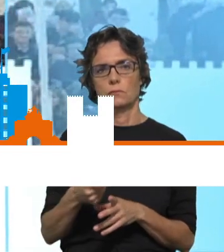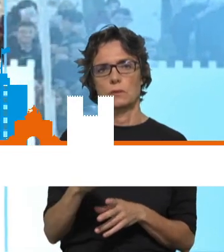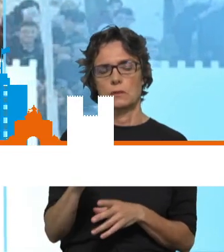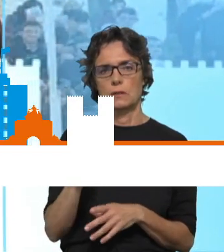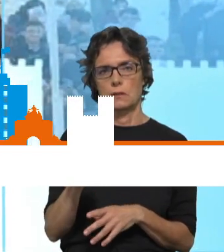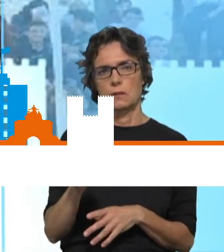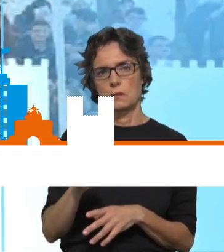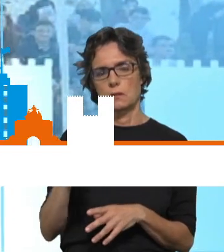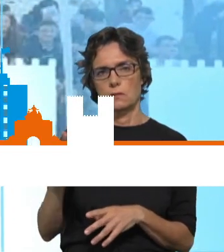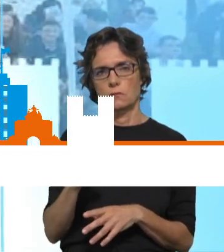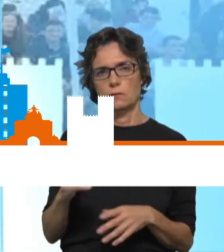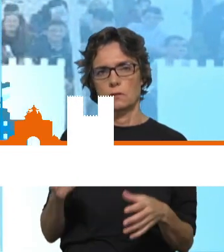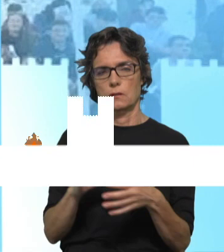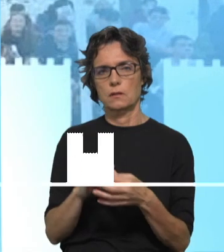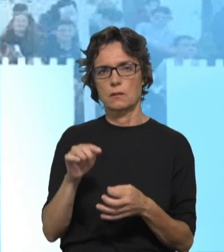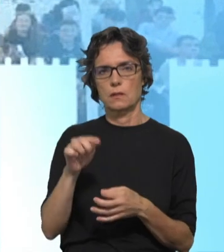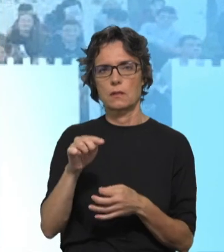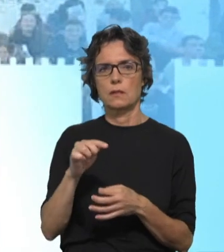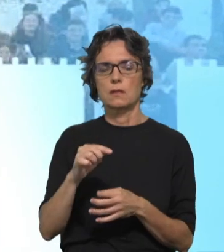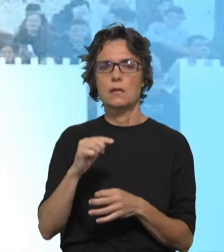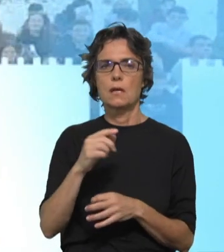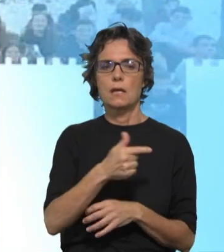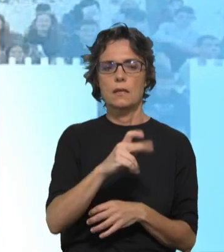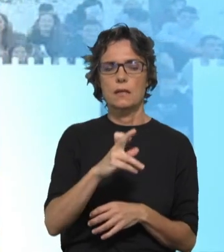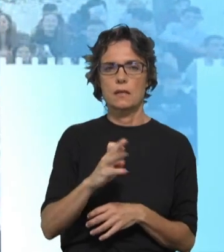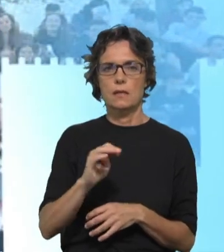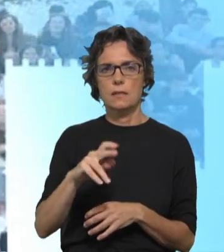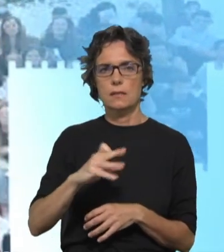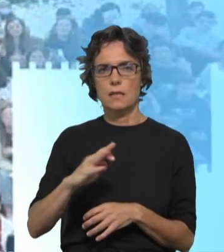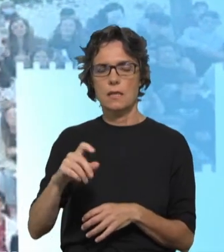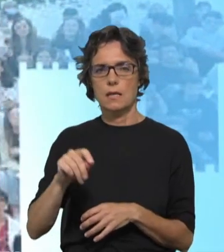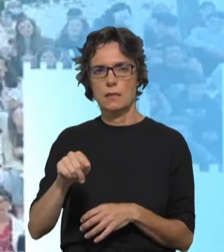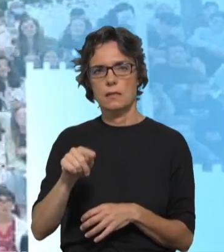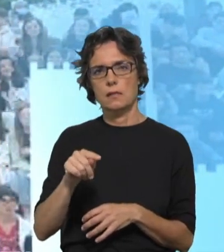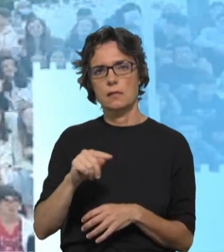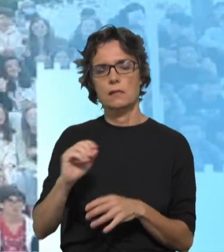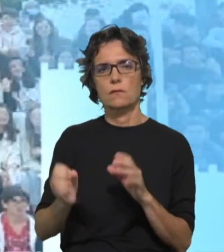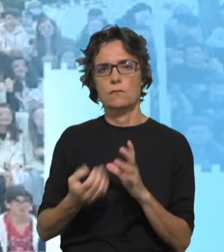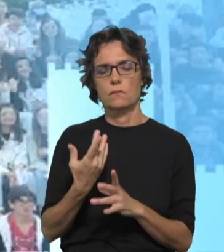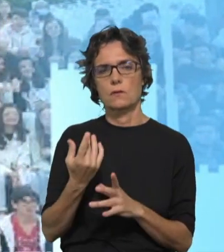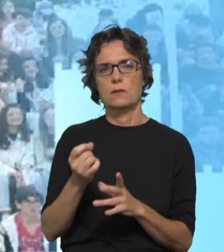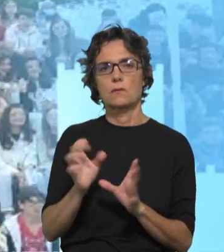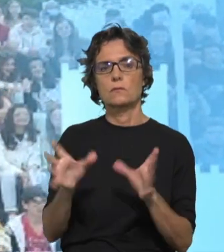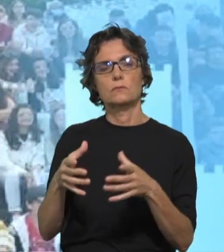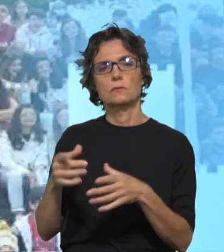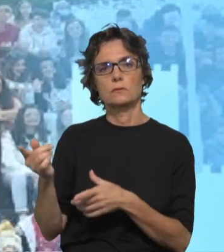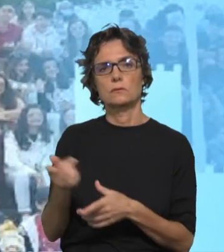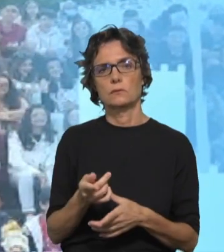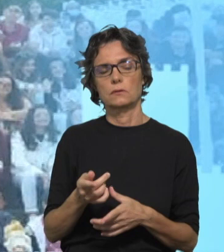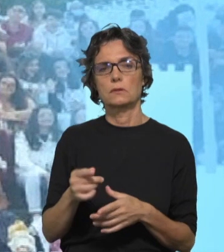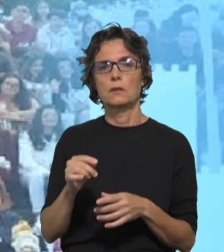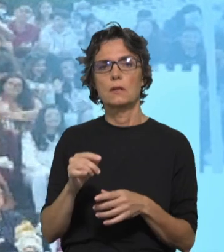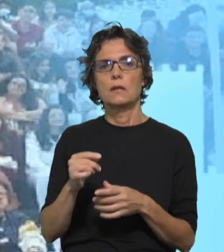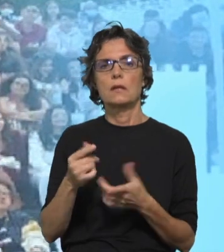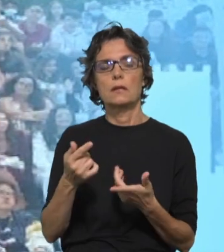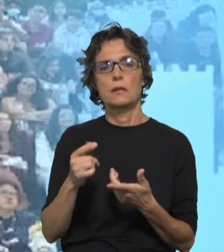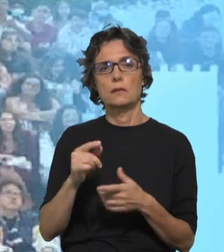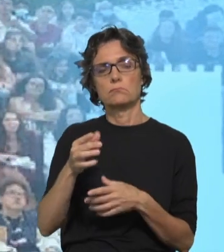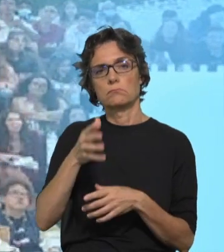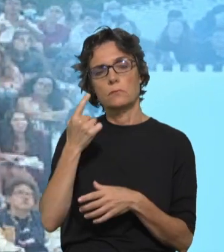a jornada. Teresa de Saldanha, fundadora da congregação, inspira esse compromisso, como vamos ficar a saber daqui a pouco, depois